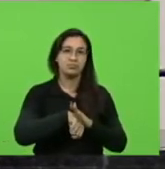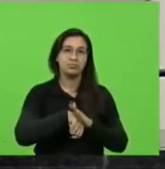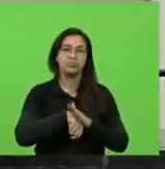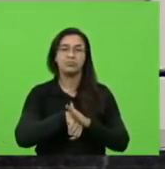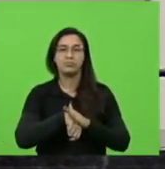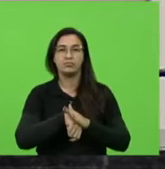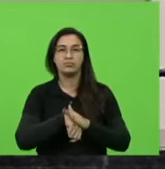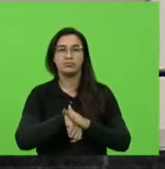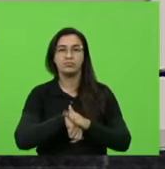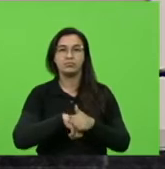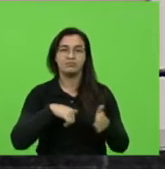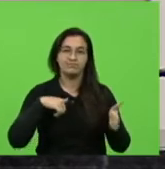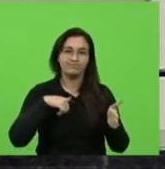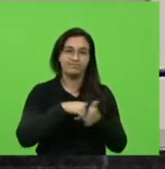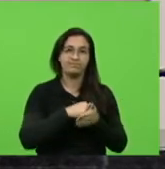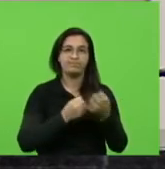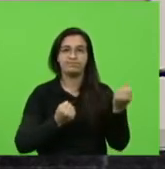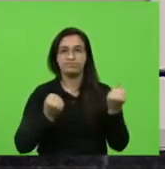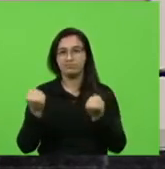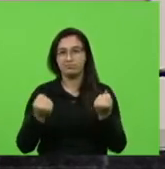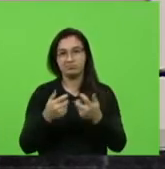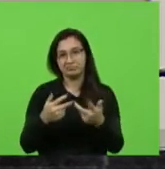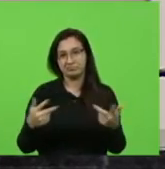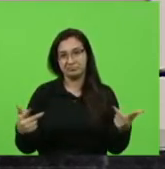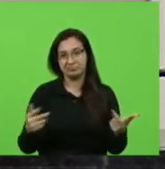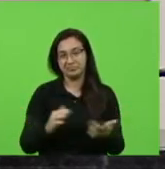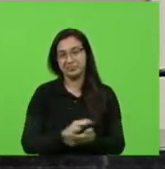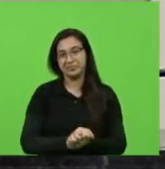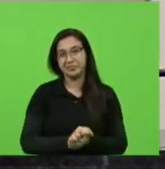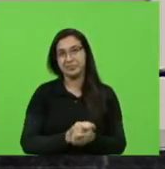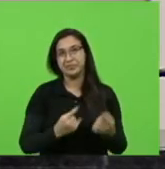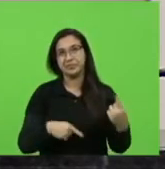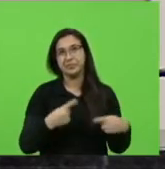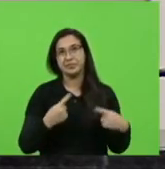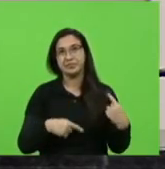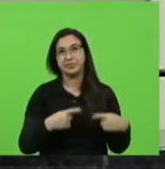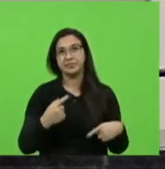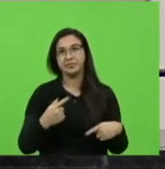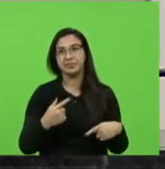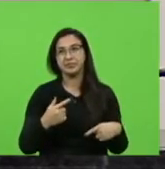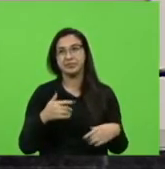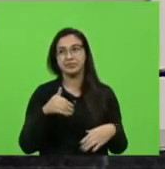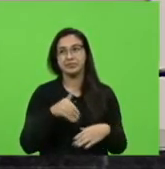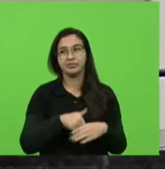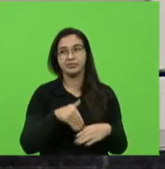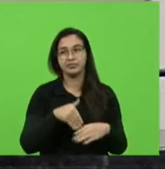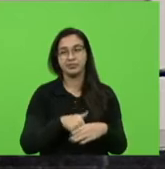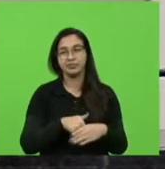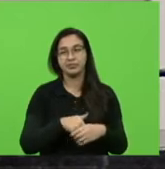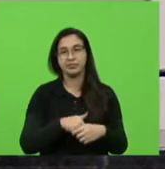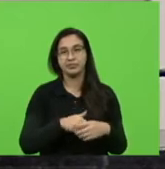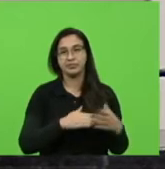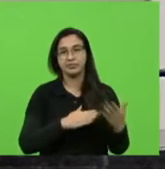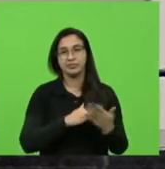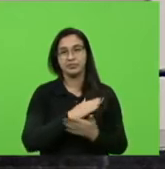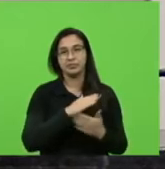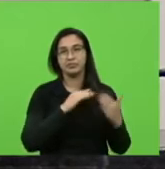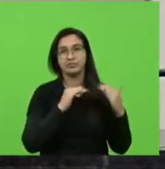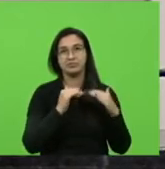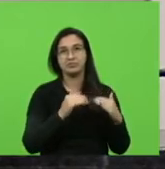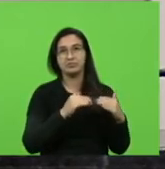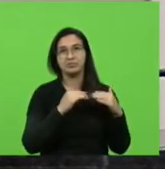condições adversas. Em discussão. Não havendo quem queira discutir, em votação. Deputados que aprovam, permaneçam como se encontram. Aprovado